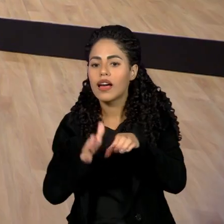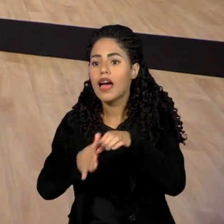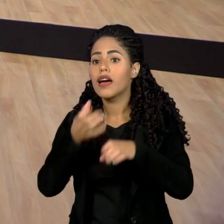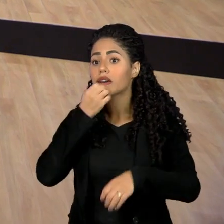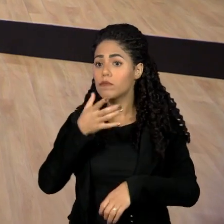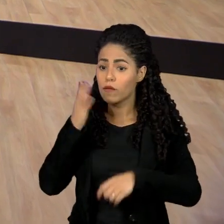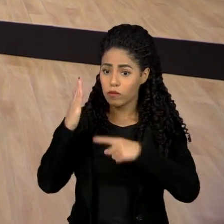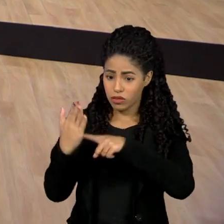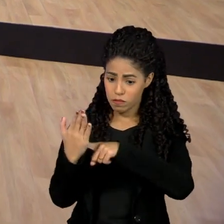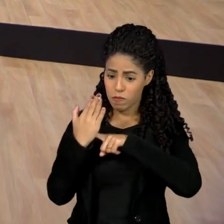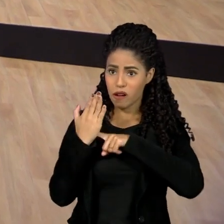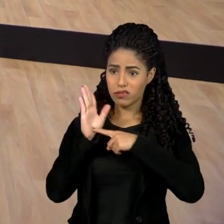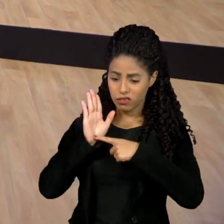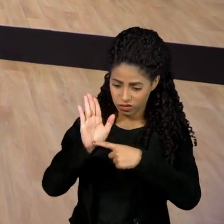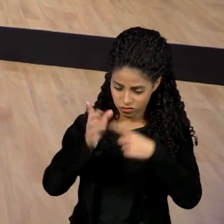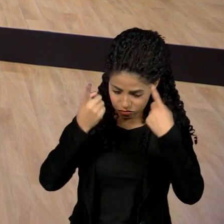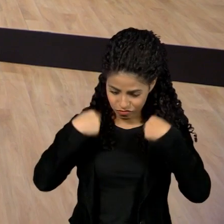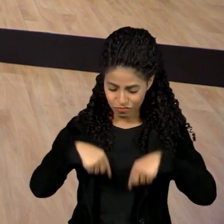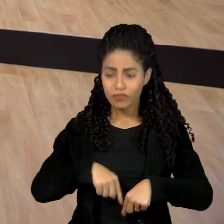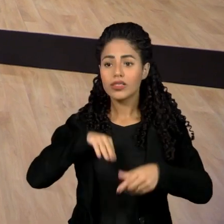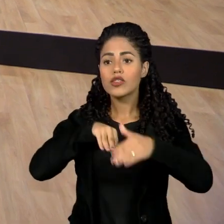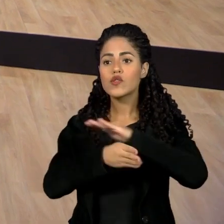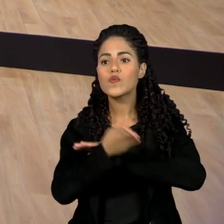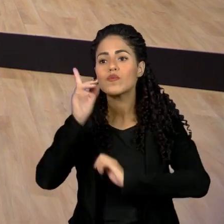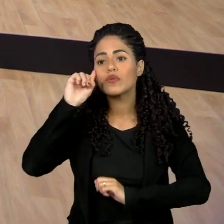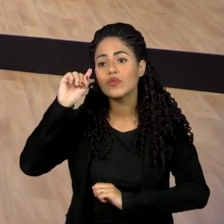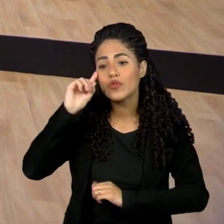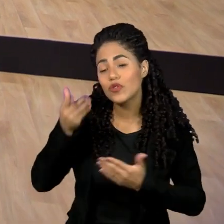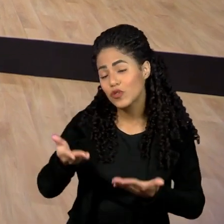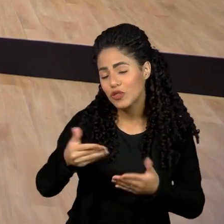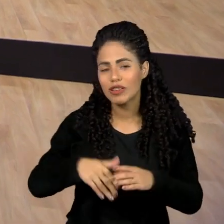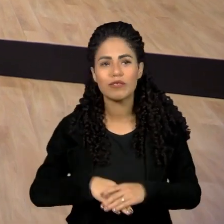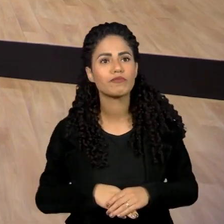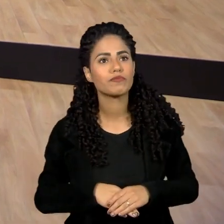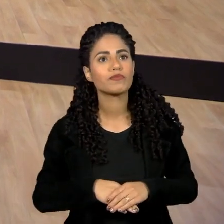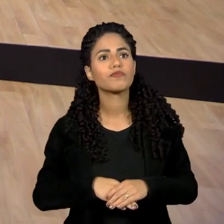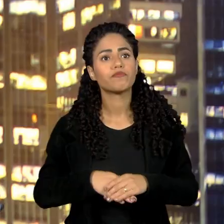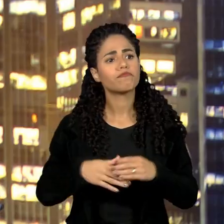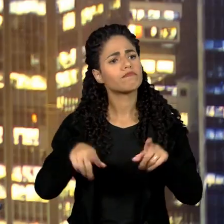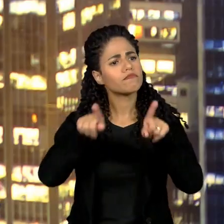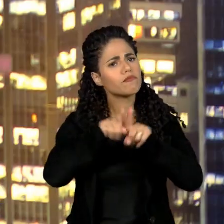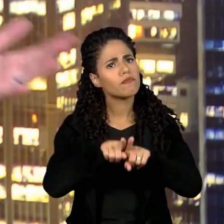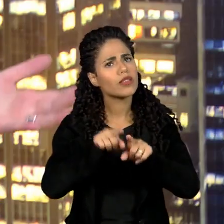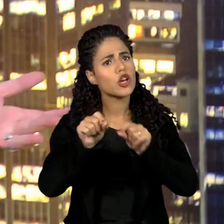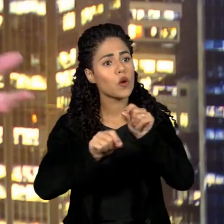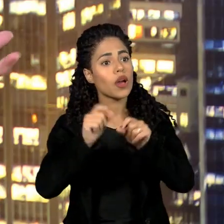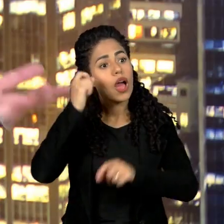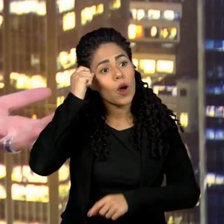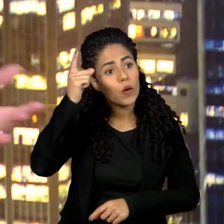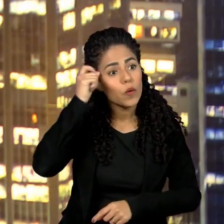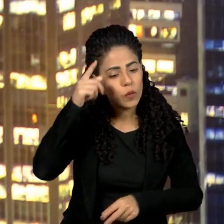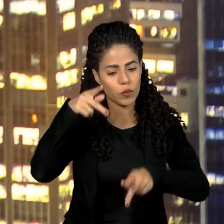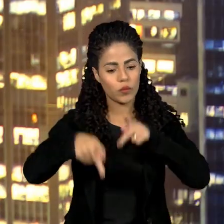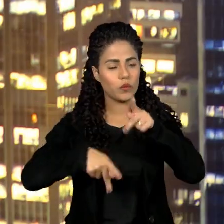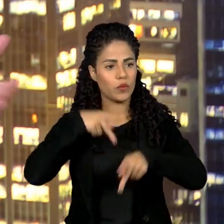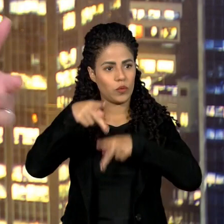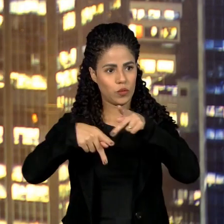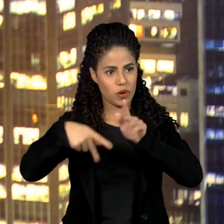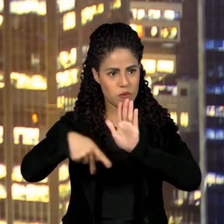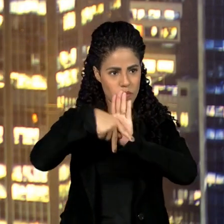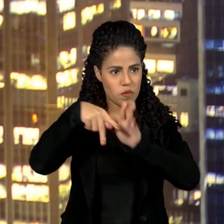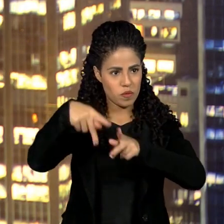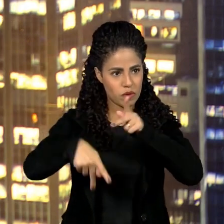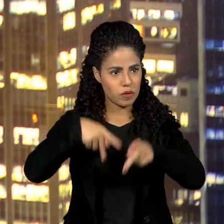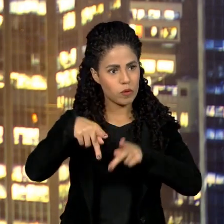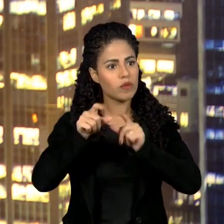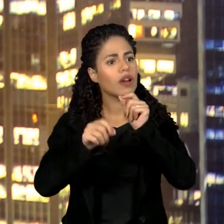somos nós e como são os nossos hábitos por aqui. Então, podemos dizer, de certa forma, não é? Essa cultura popular está no nosso dia a